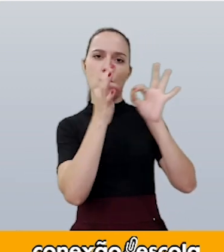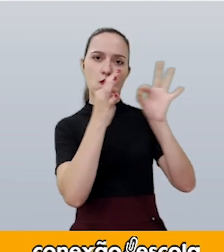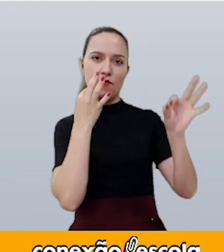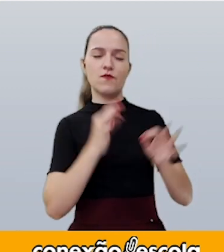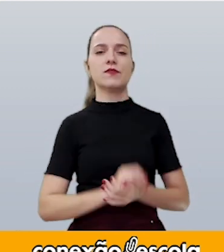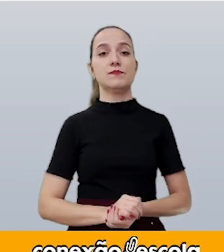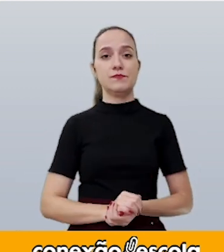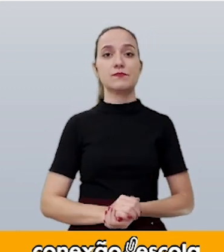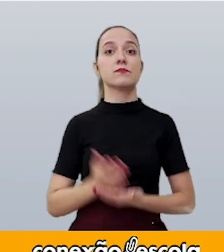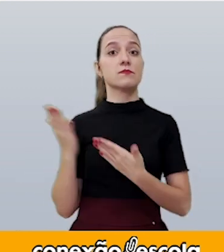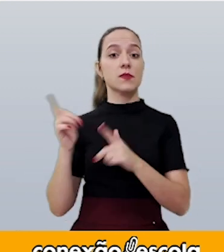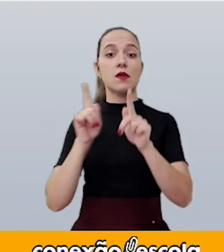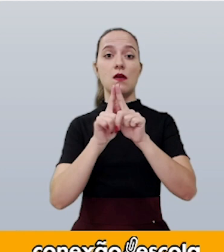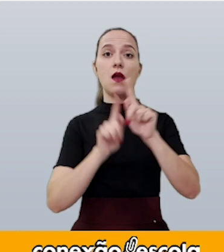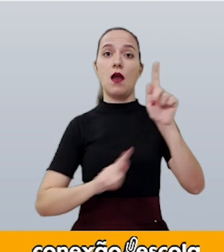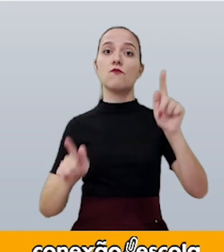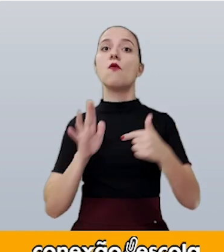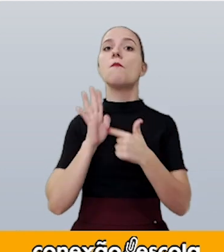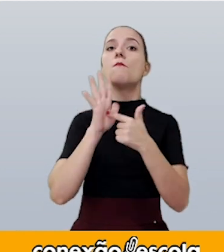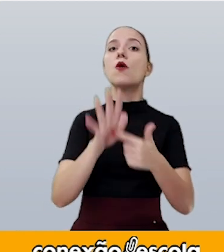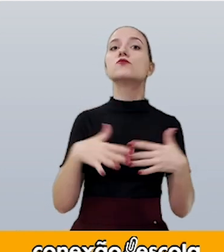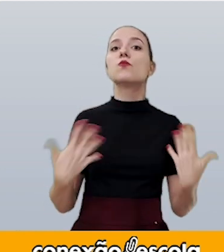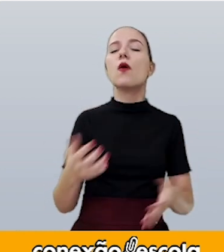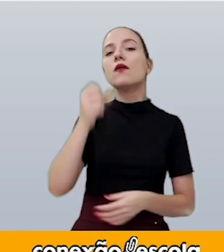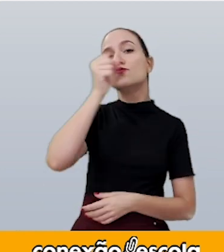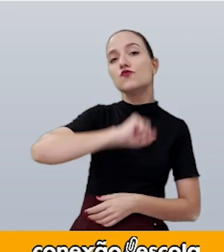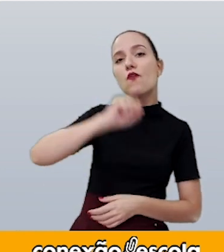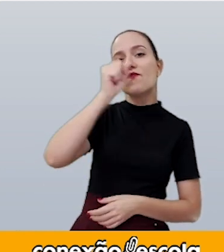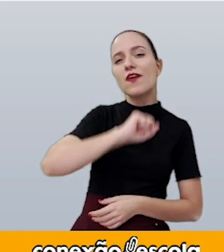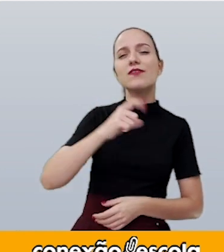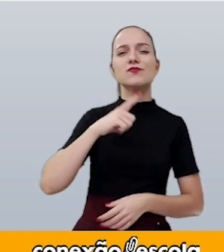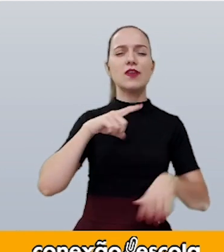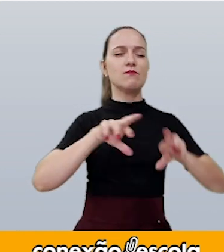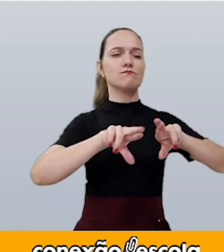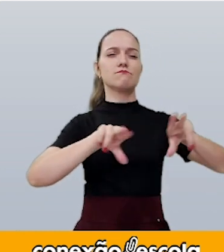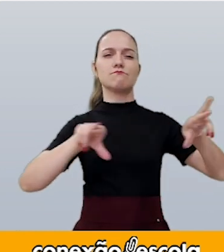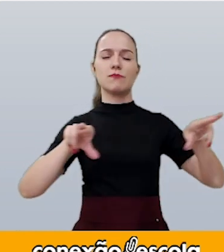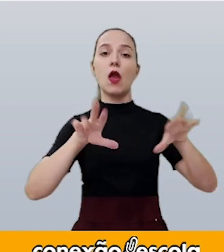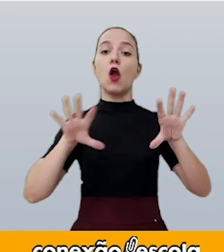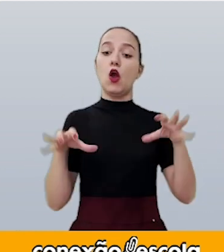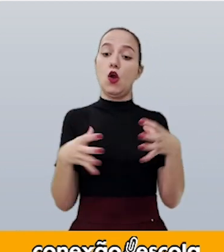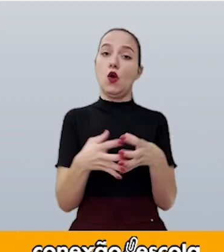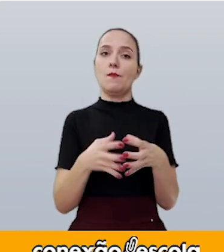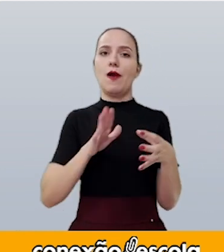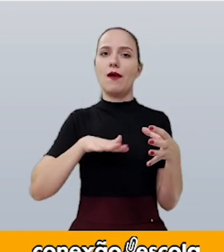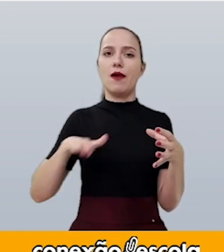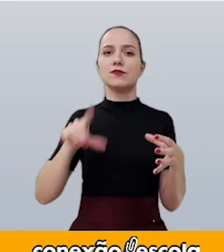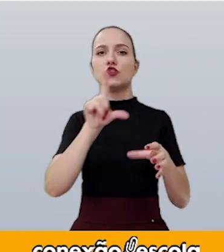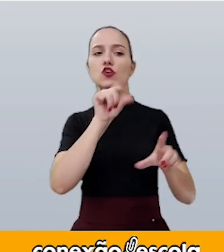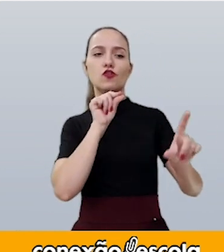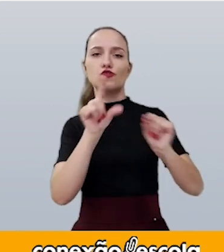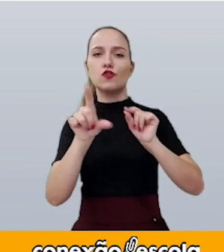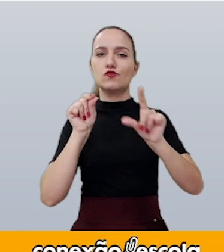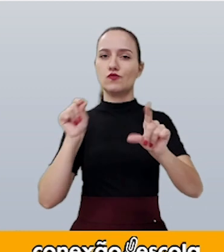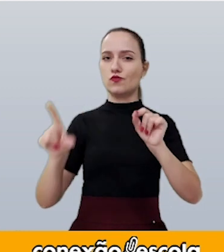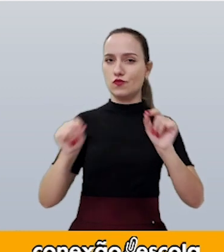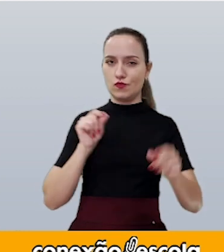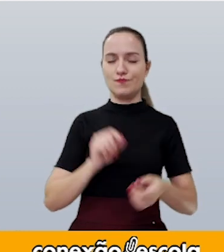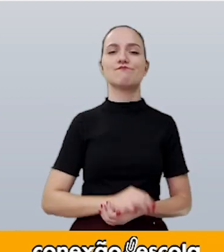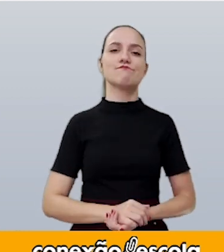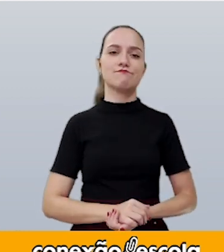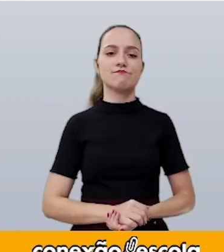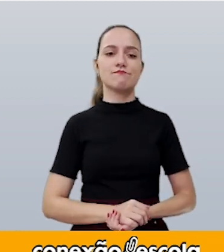a preferência de sabores de sorvete entre um grupo de crianças.